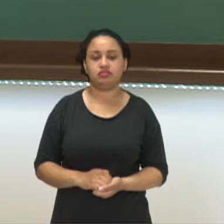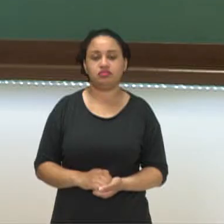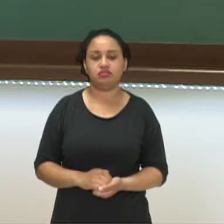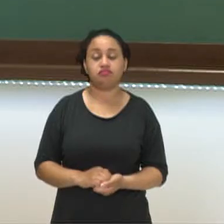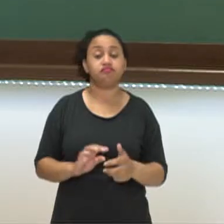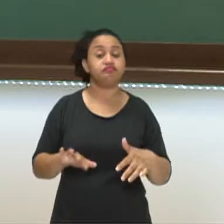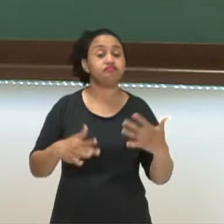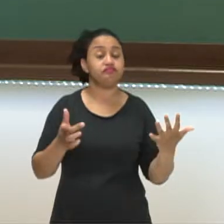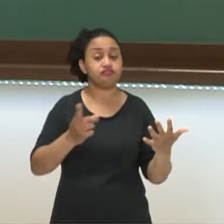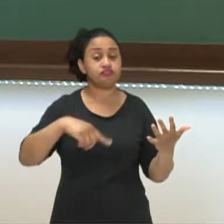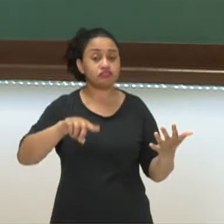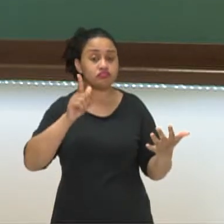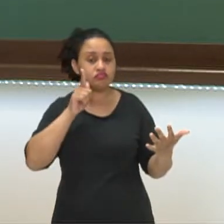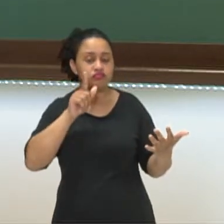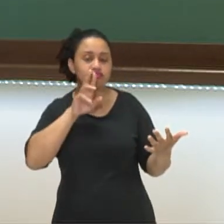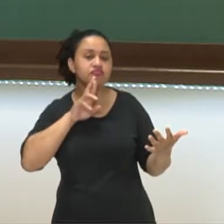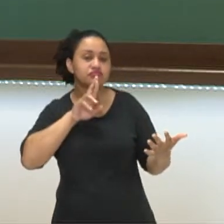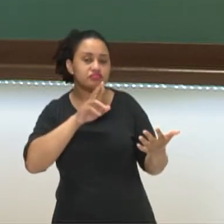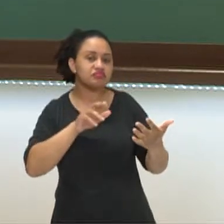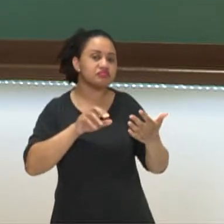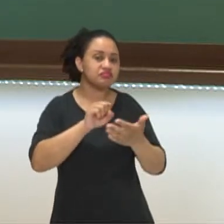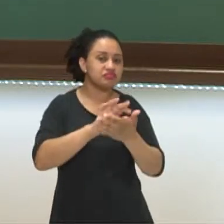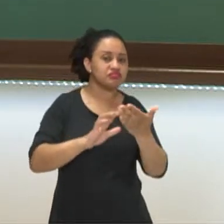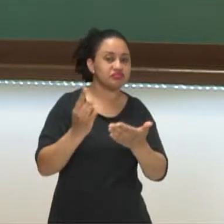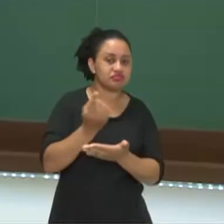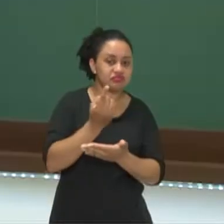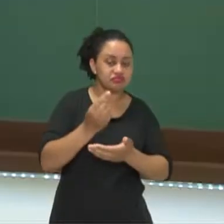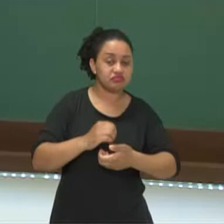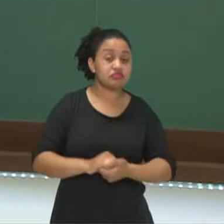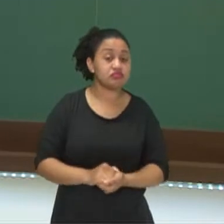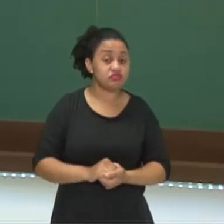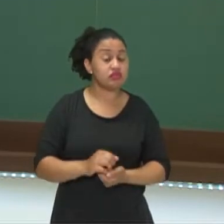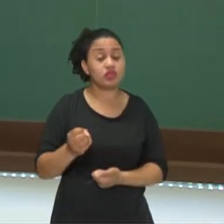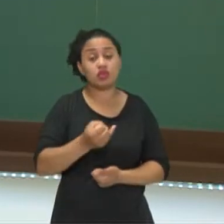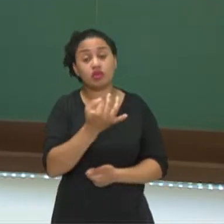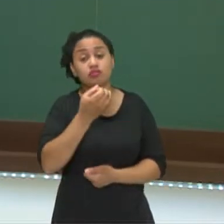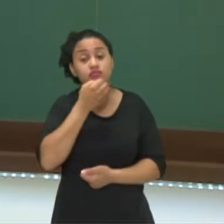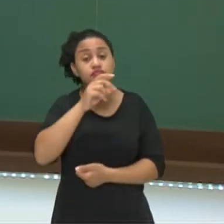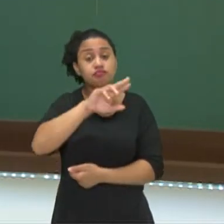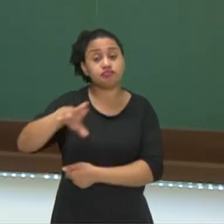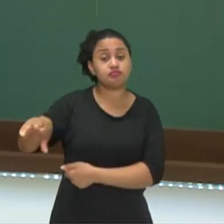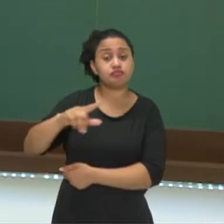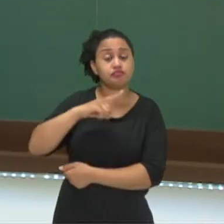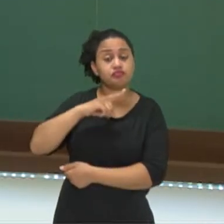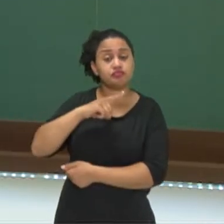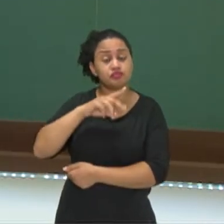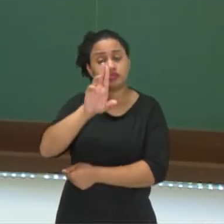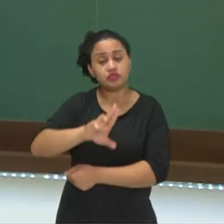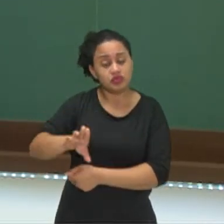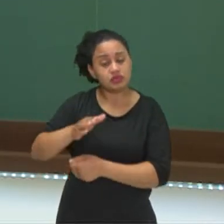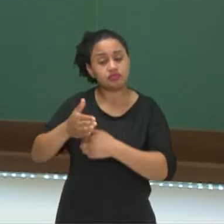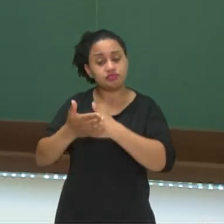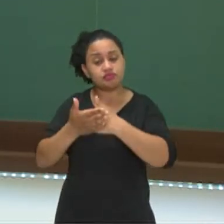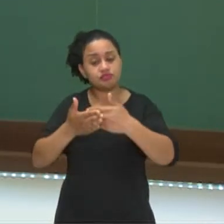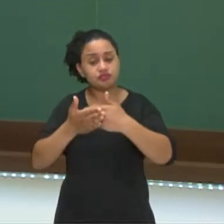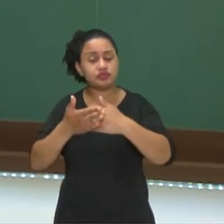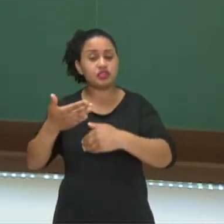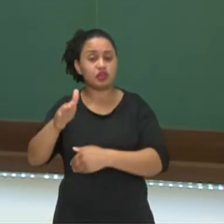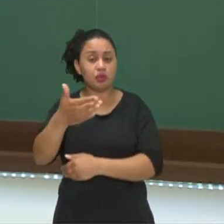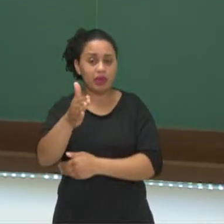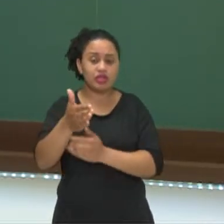E aí, conseguiram responder à primeira atividade? E quais são os benefícios da utilização dessa pele de tilápia